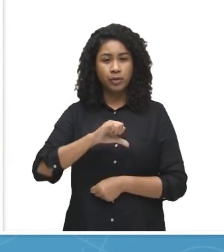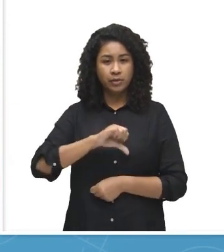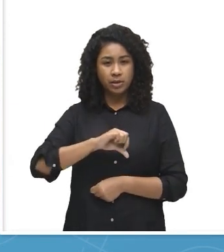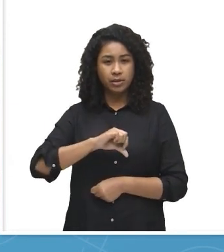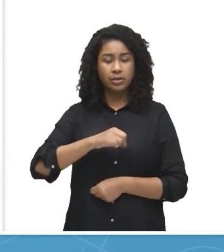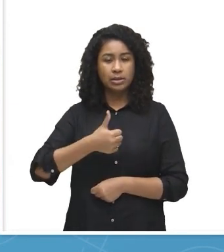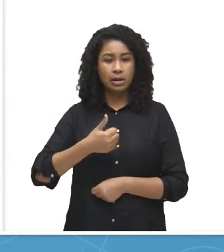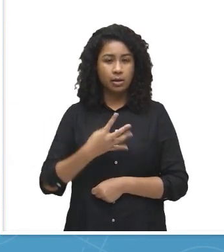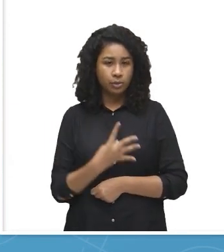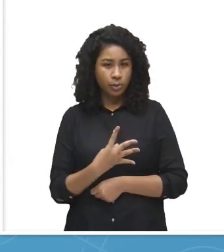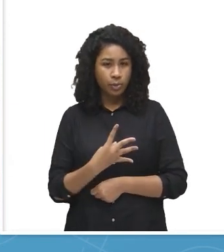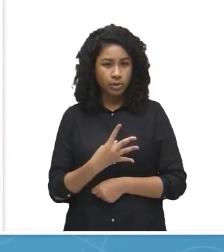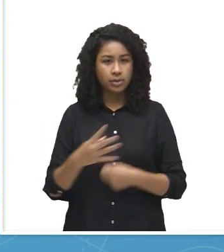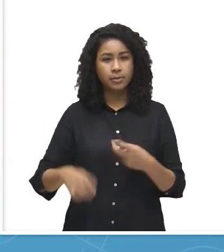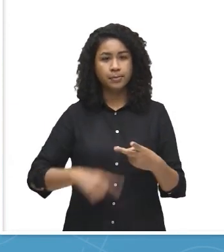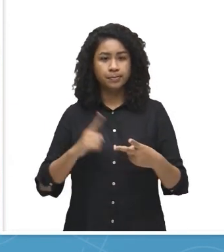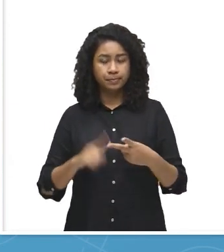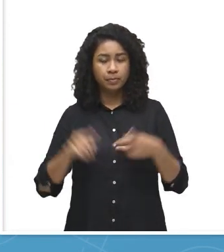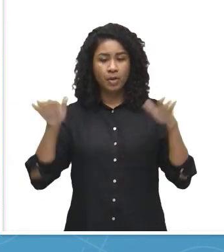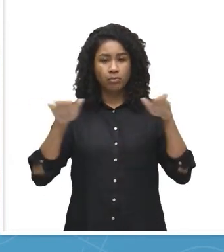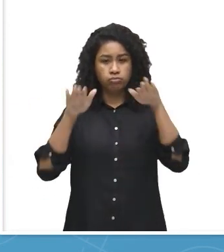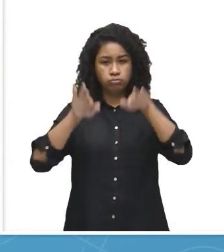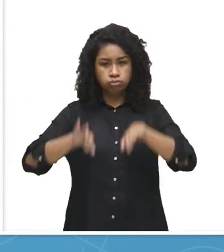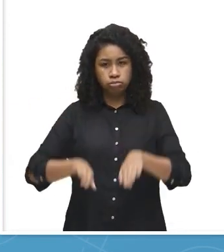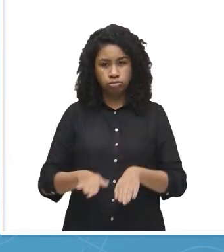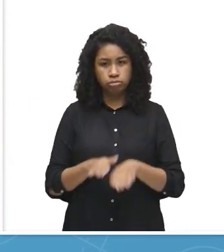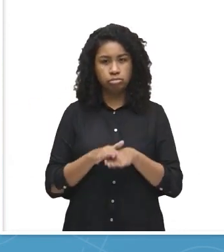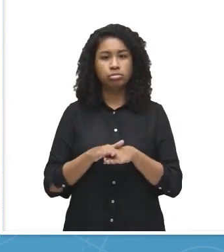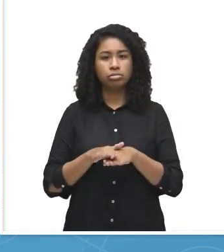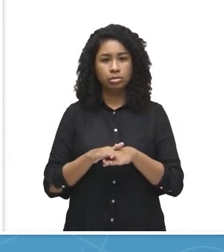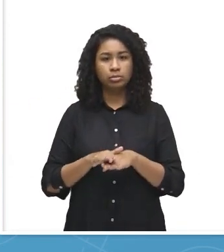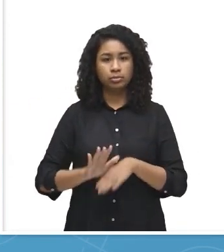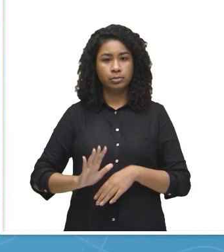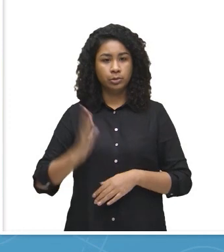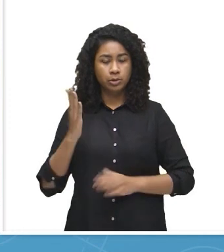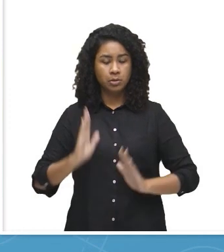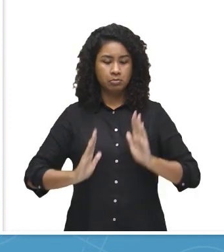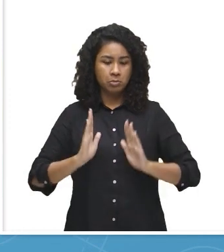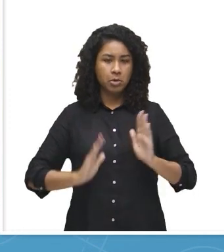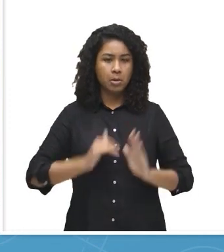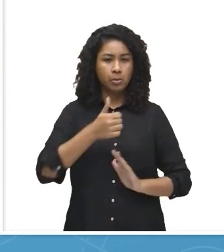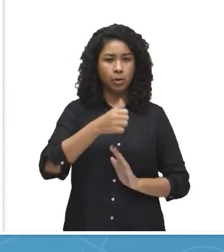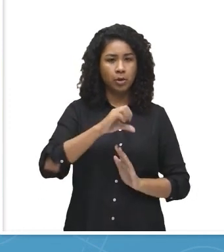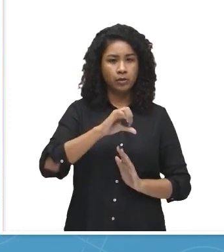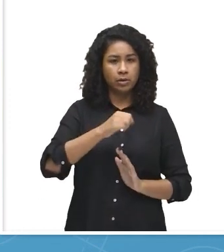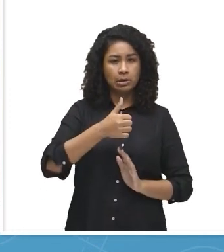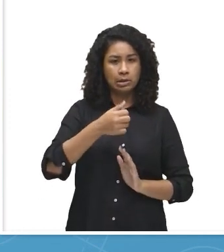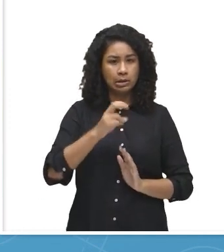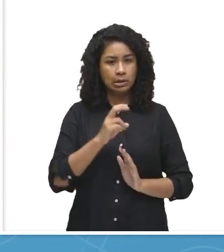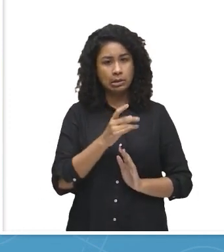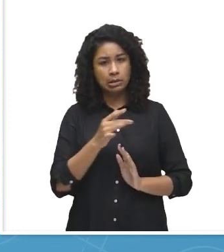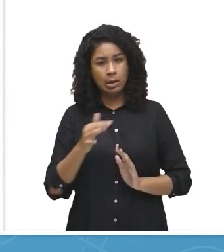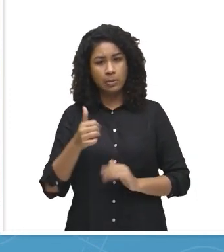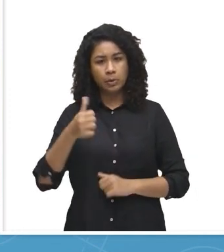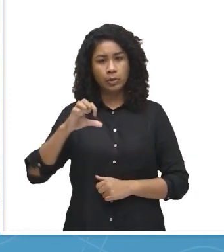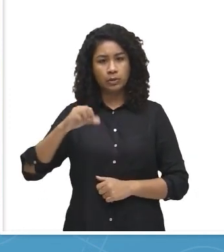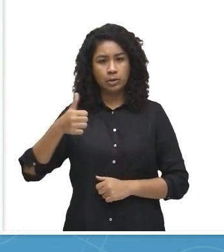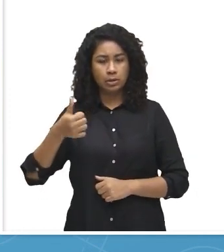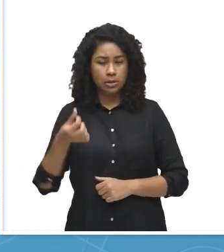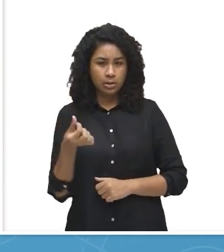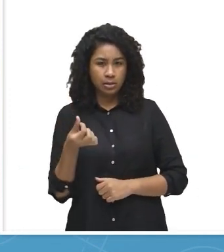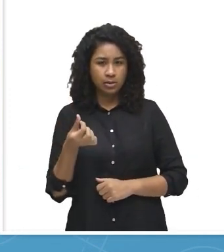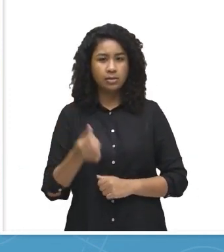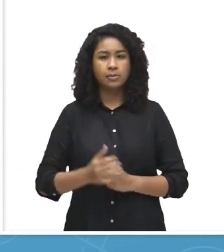a Guerra de Trincheiras, que ocorreu entre os anos de 1915 a